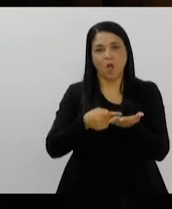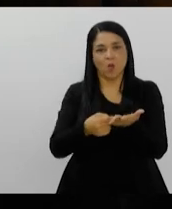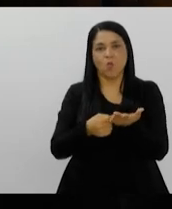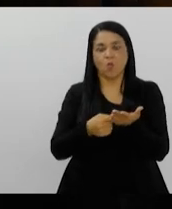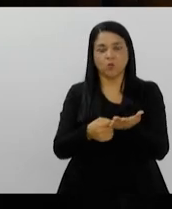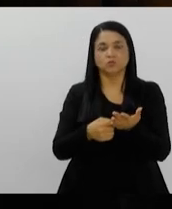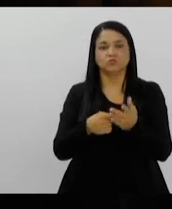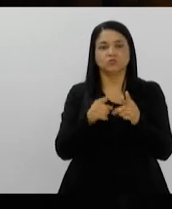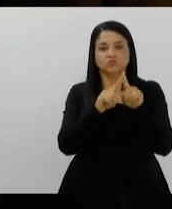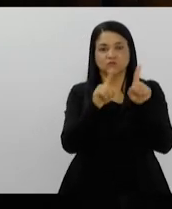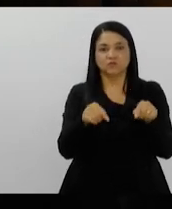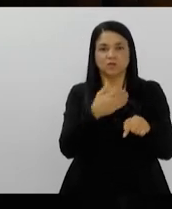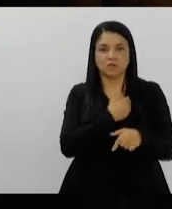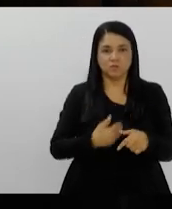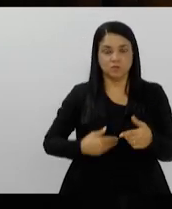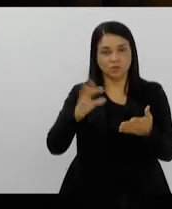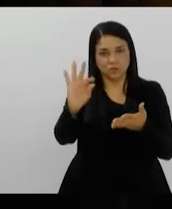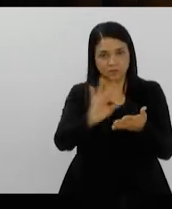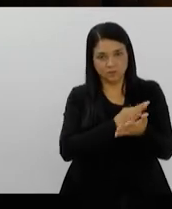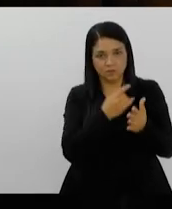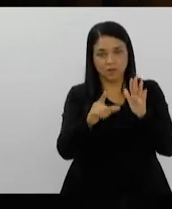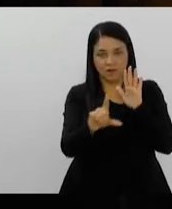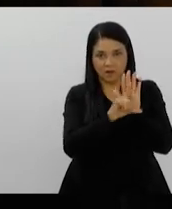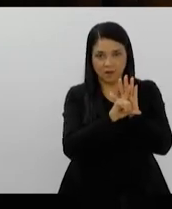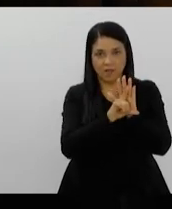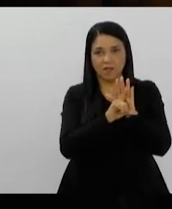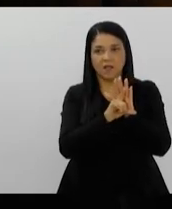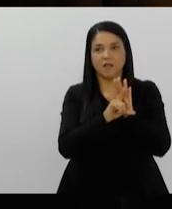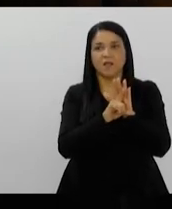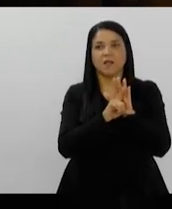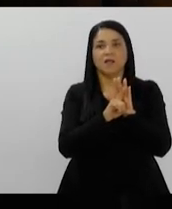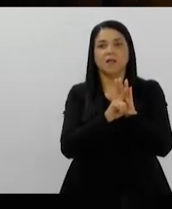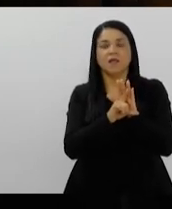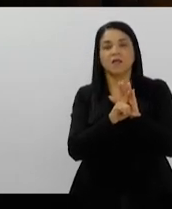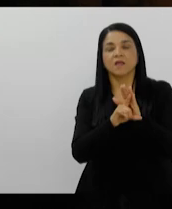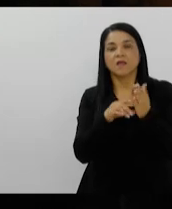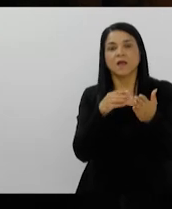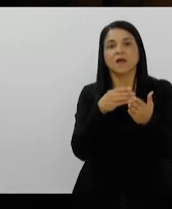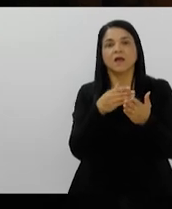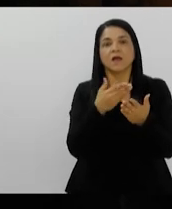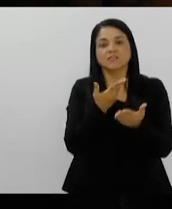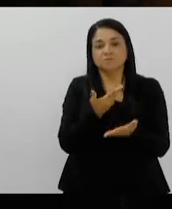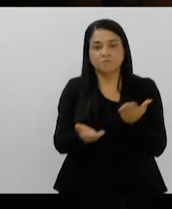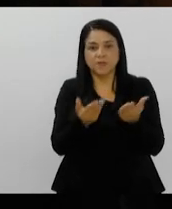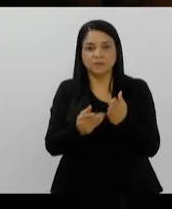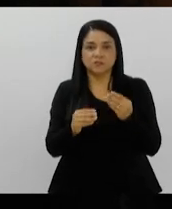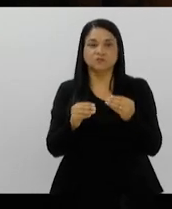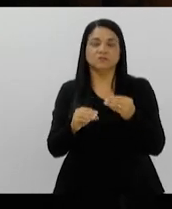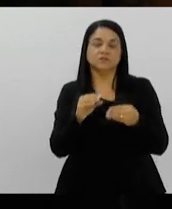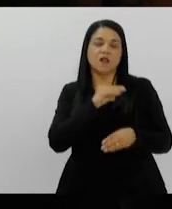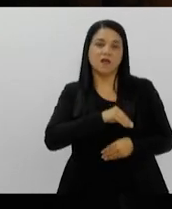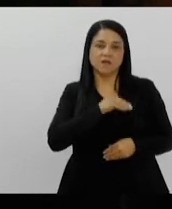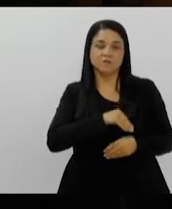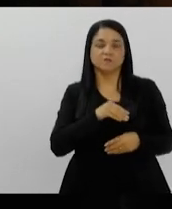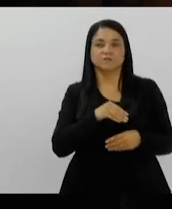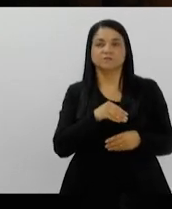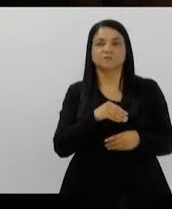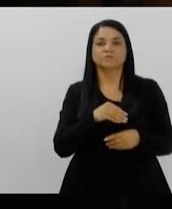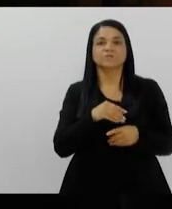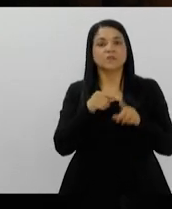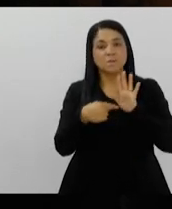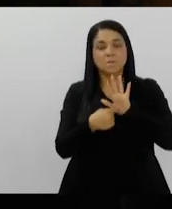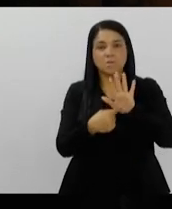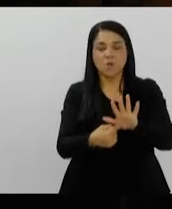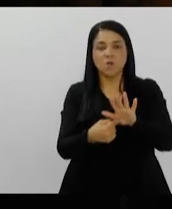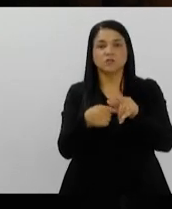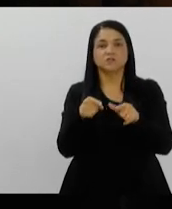sancionou a lei que repartiu a recomposição das perdas salariais dos servidores. Então, é mais uma peça que reflete